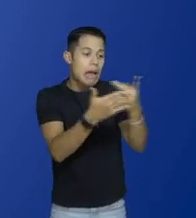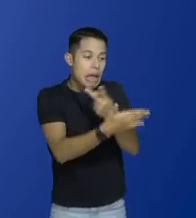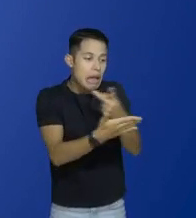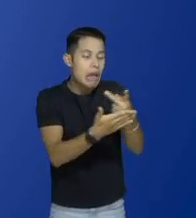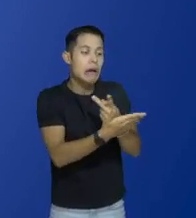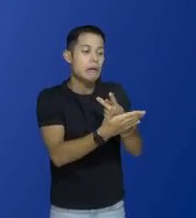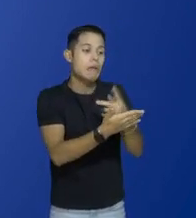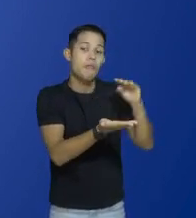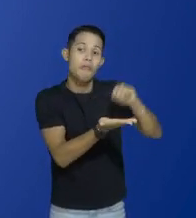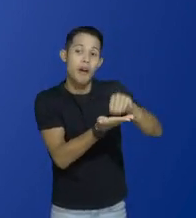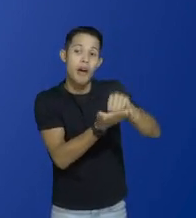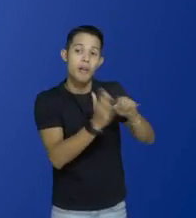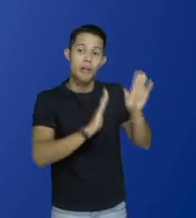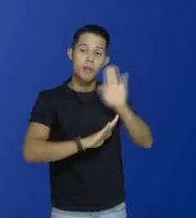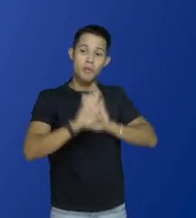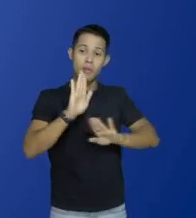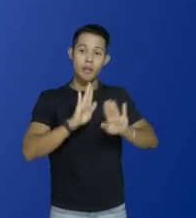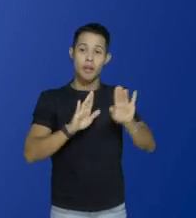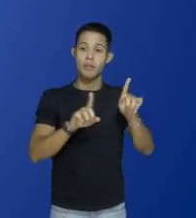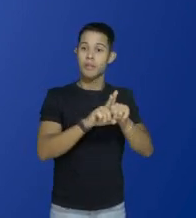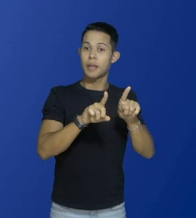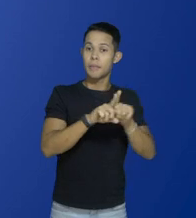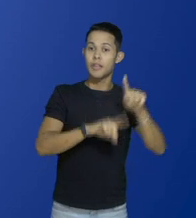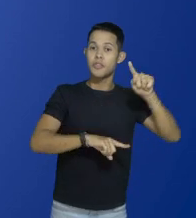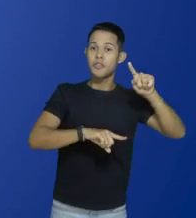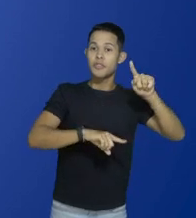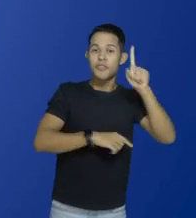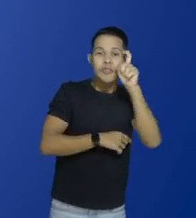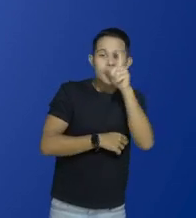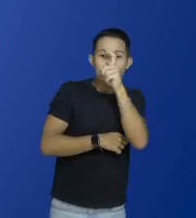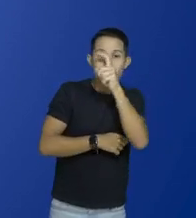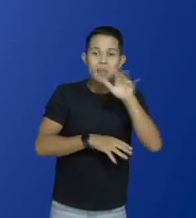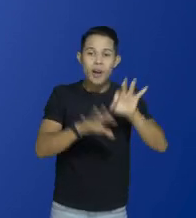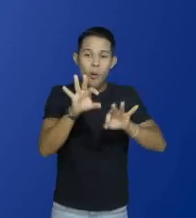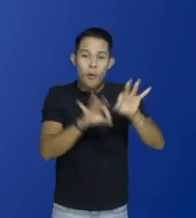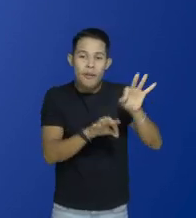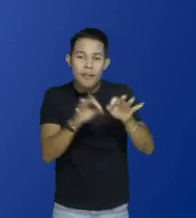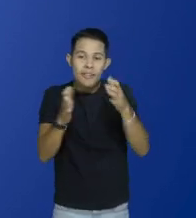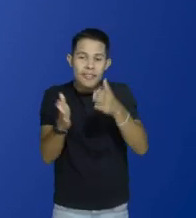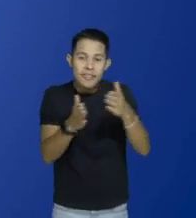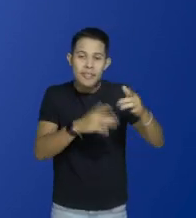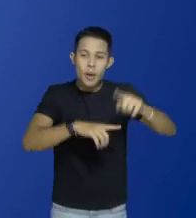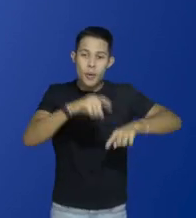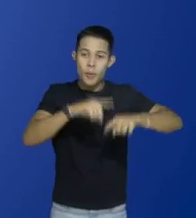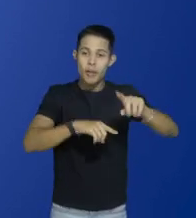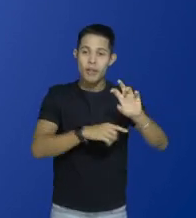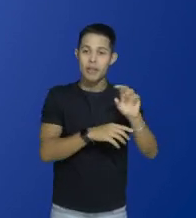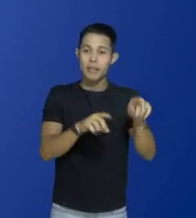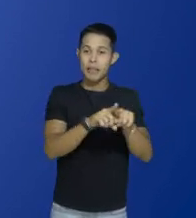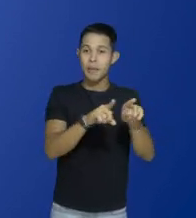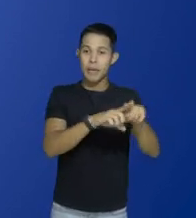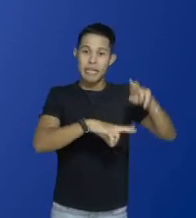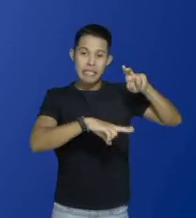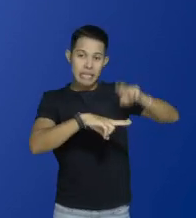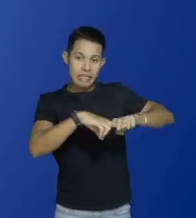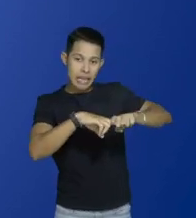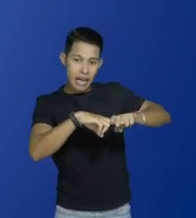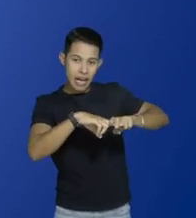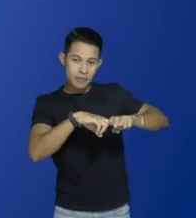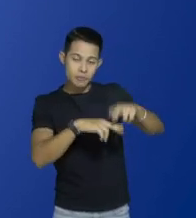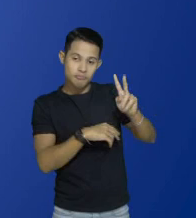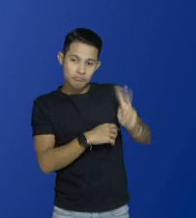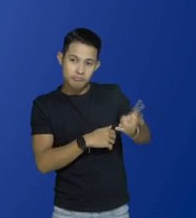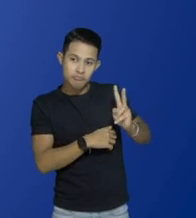dificuldade para organizar materiais e objetivos, dificuldade para permanecer sentado, alteração, aqueles sintomas que eu falei,